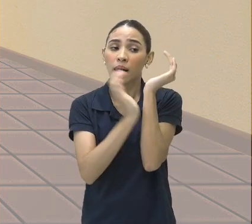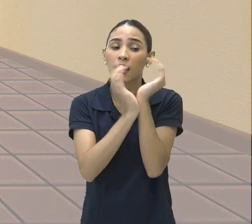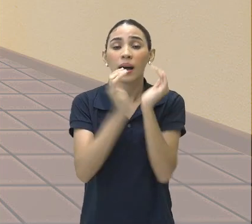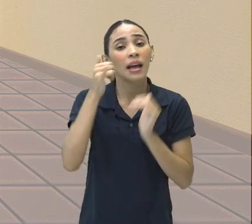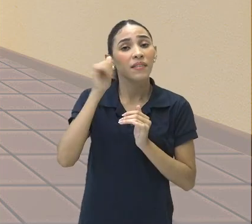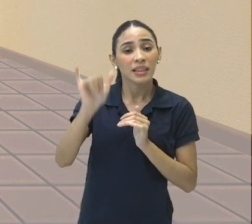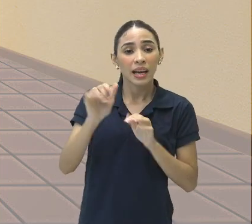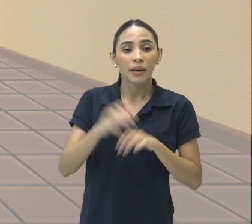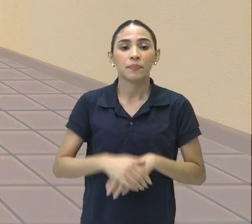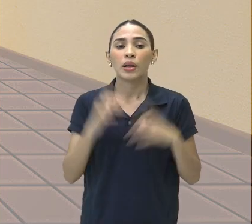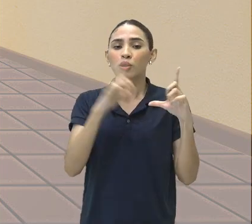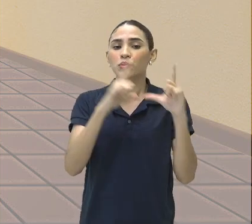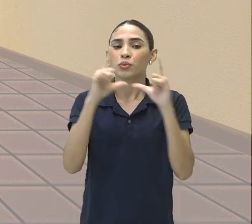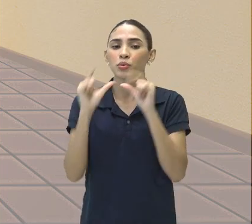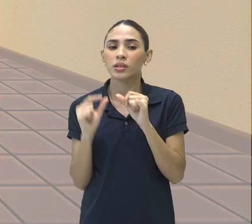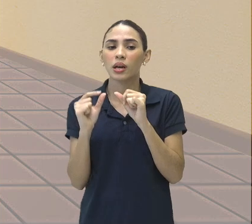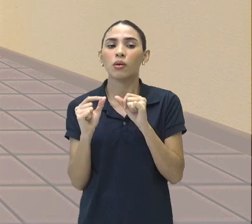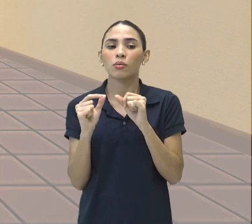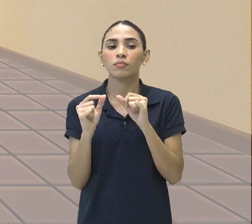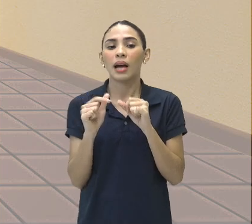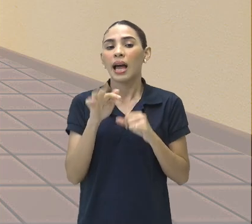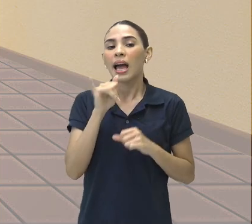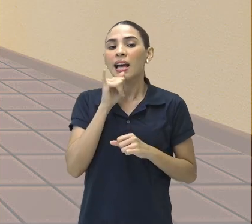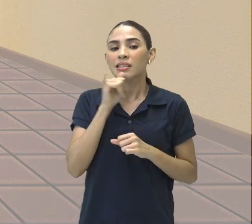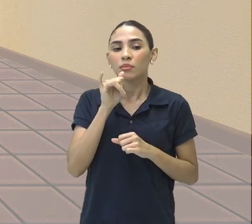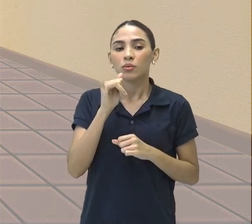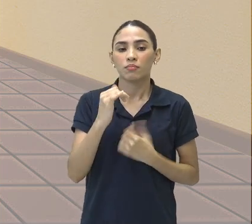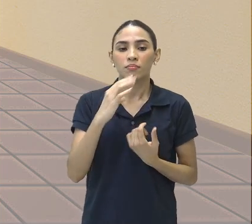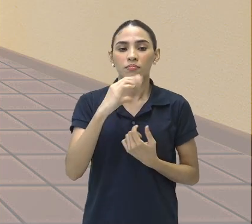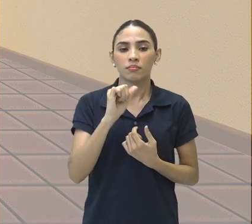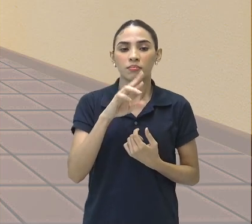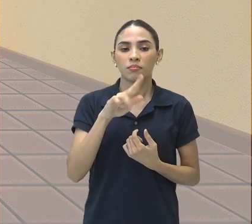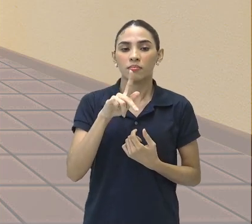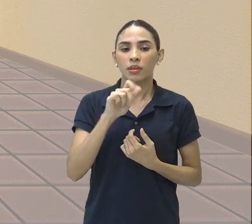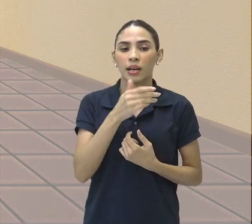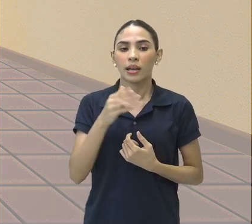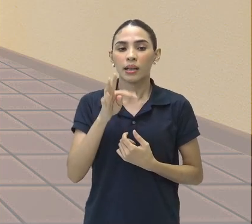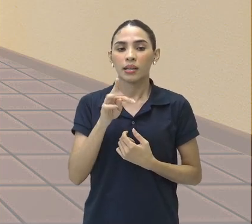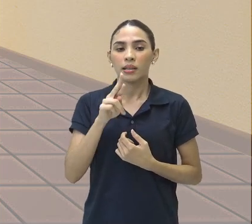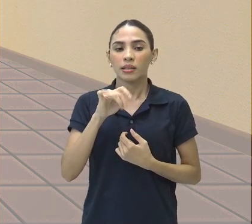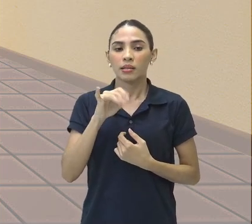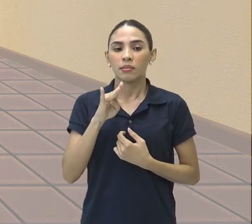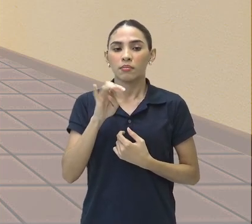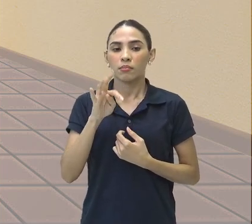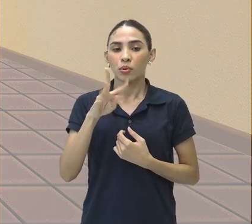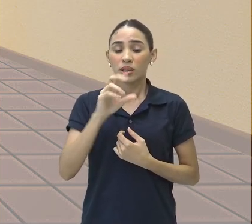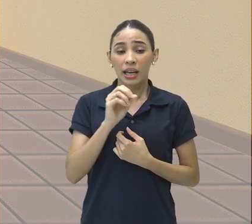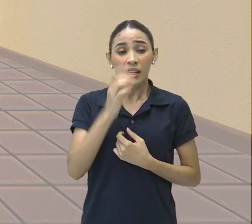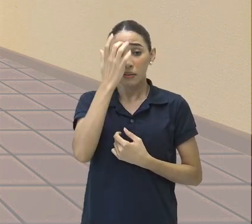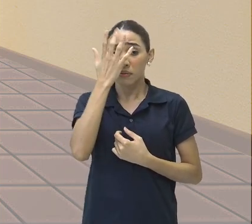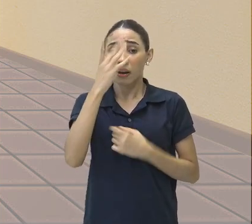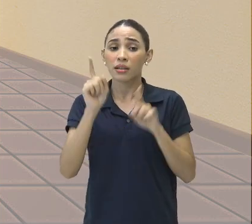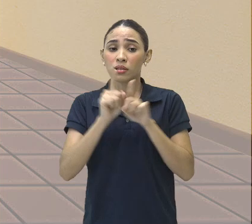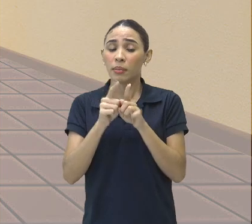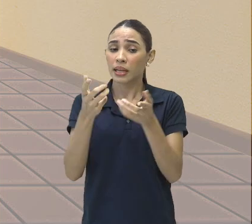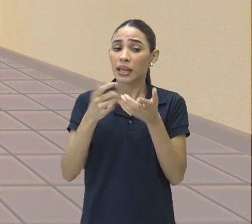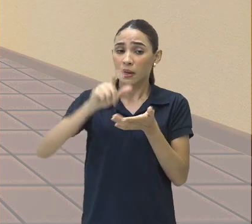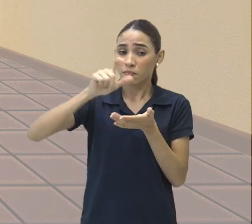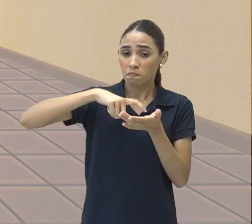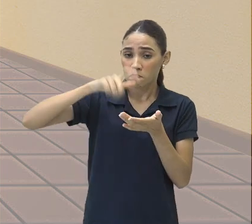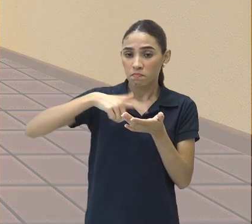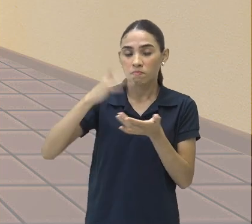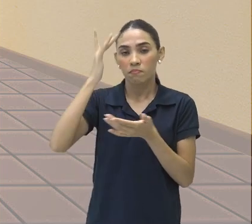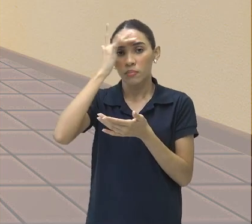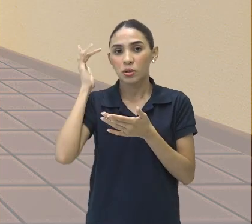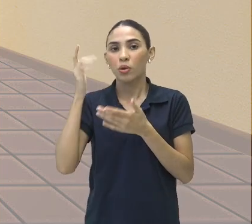Né? A diminuição da carga tributária e a facilidade no acesso ao crédito é uma reclamação muito comum, né, das pessoas